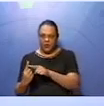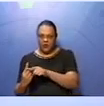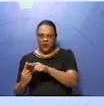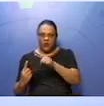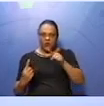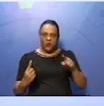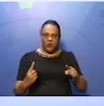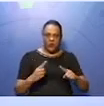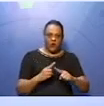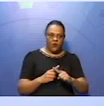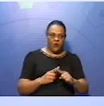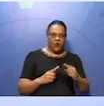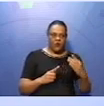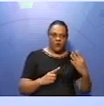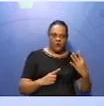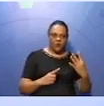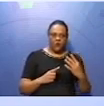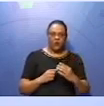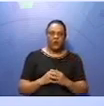4 aqui.